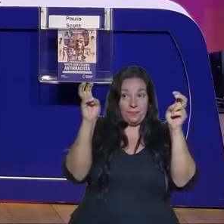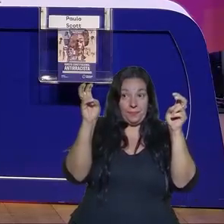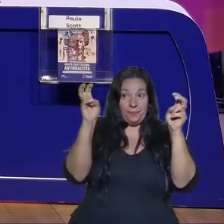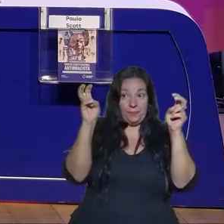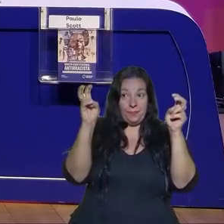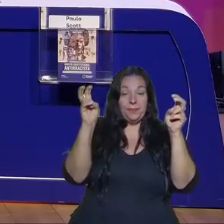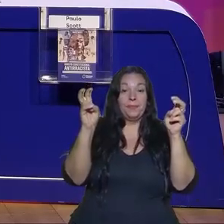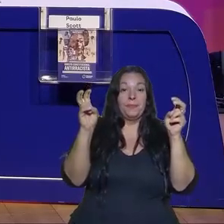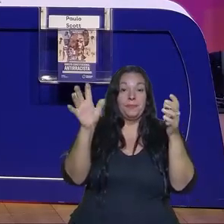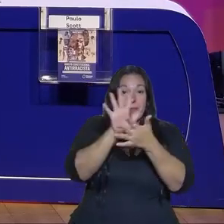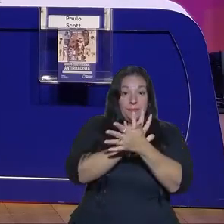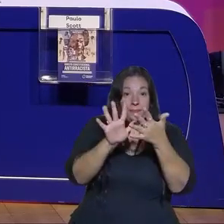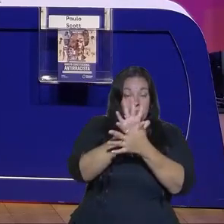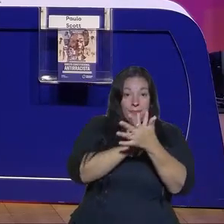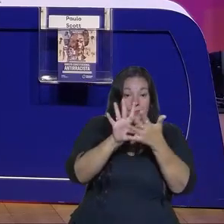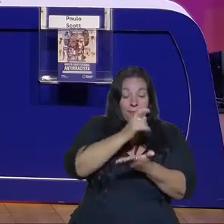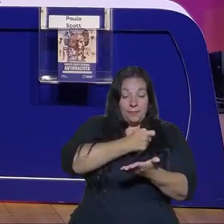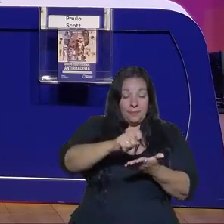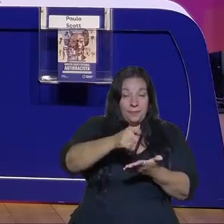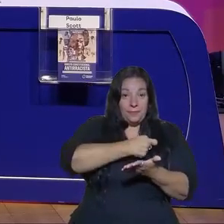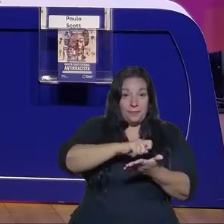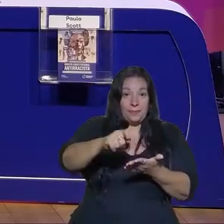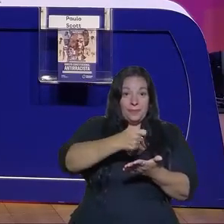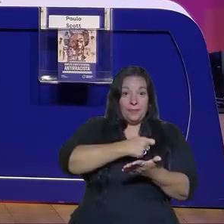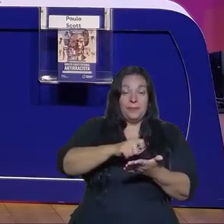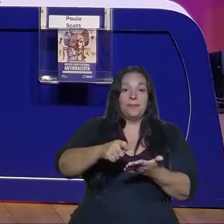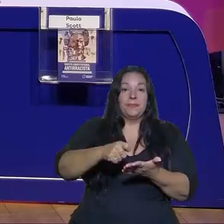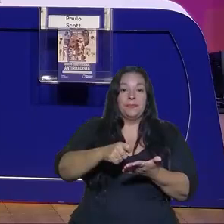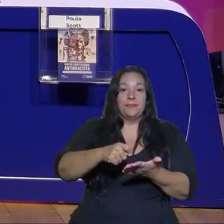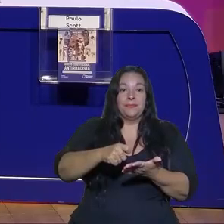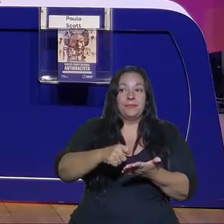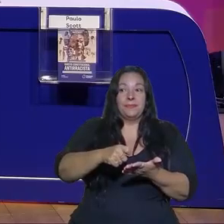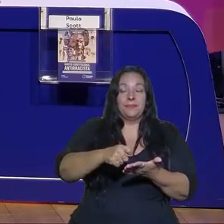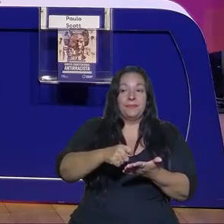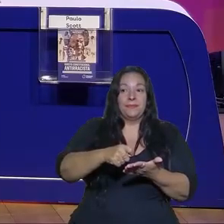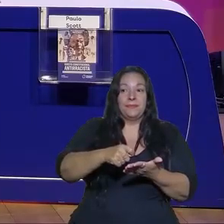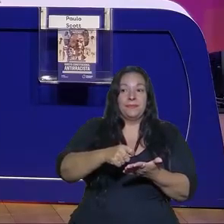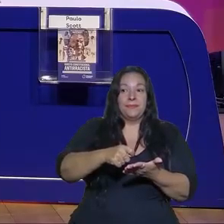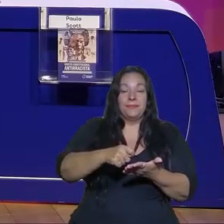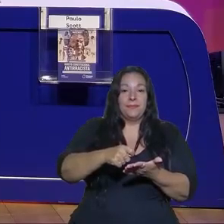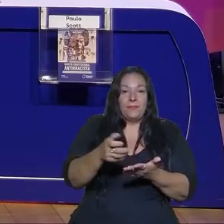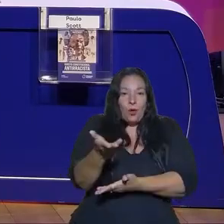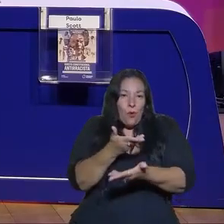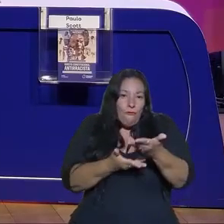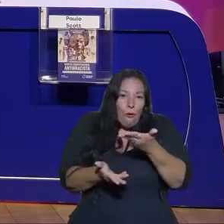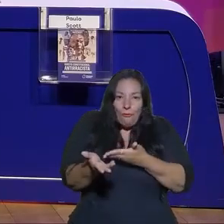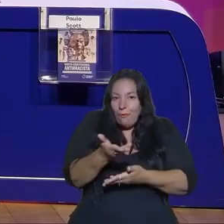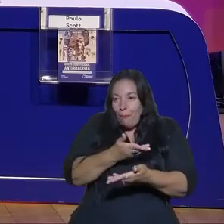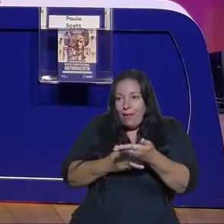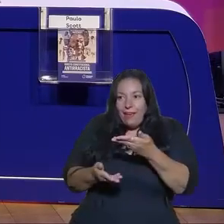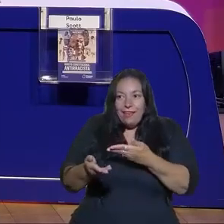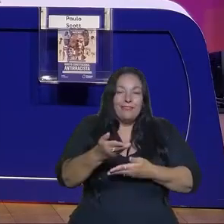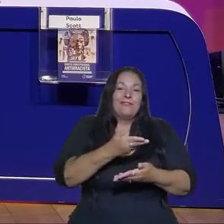alto da cabeça em um coque. Ela traja camisa estampada em tons de verde, azul escuro e branco. Usa óculos retangulares de aro